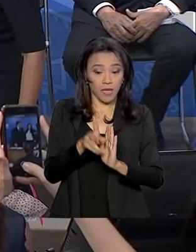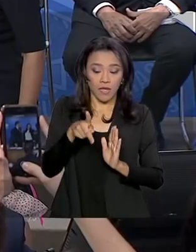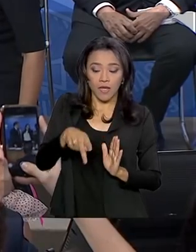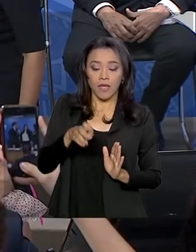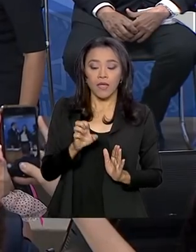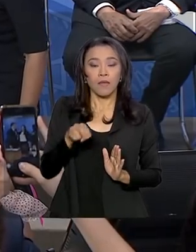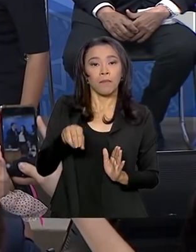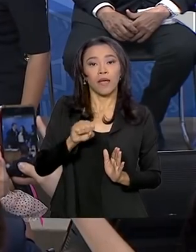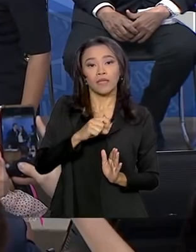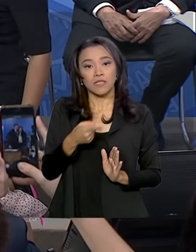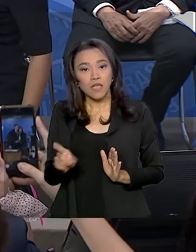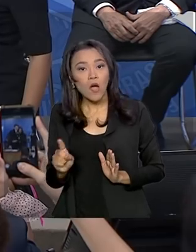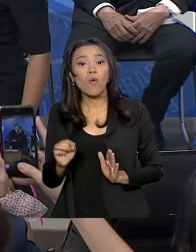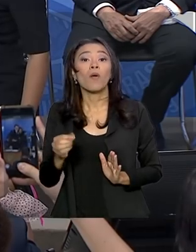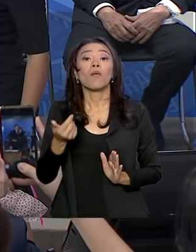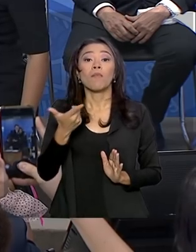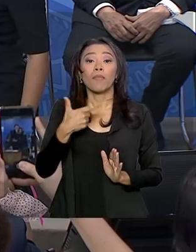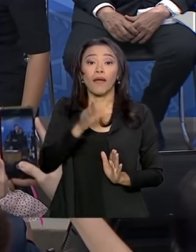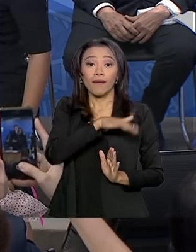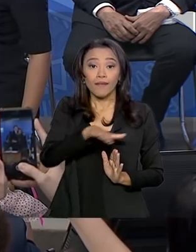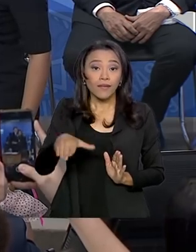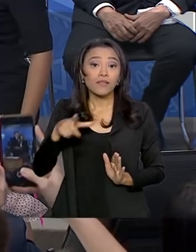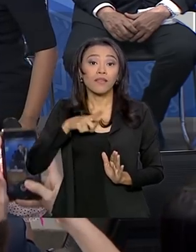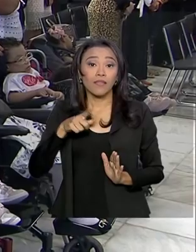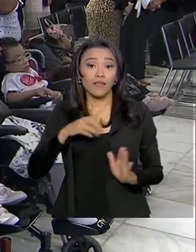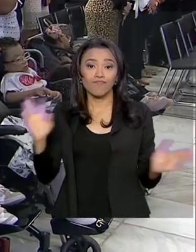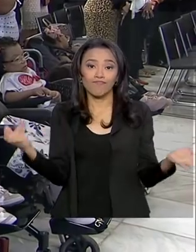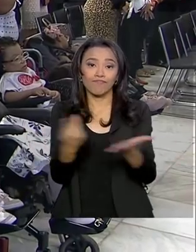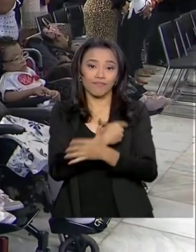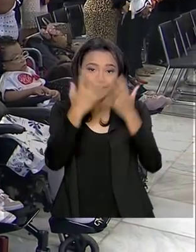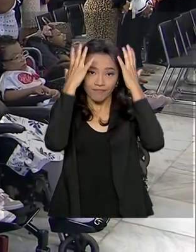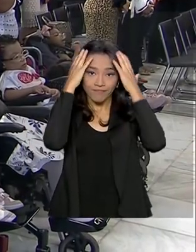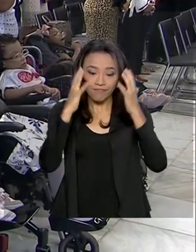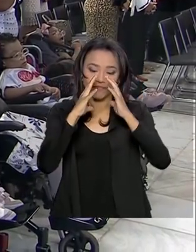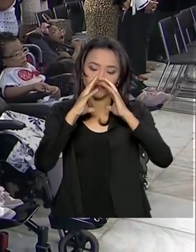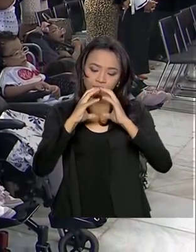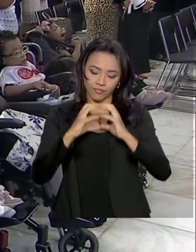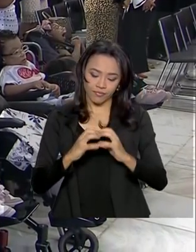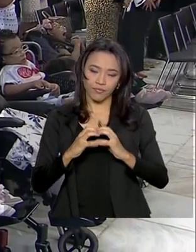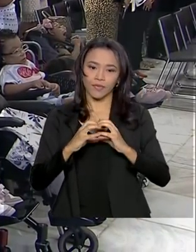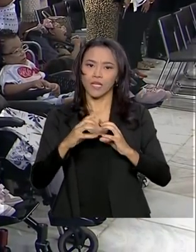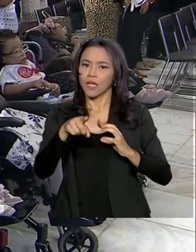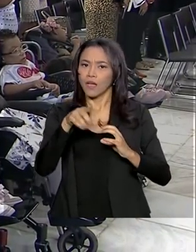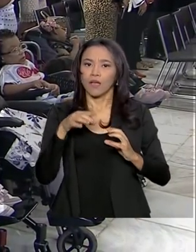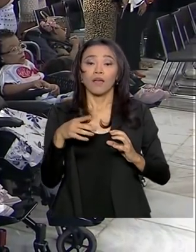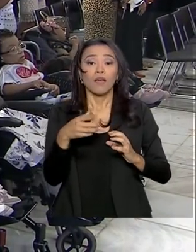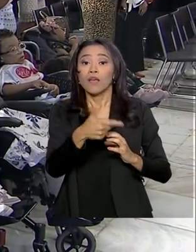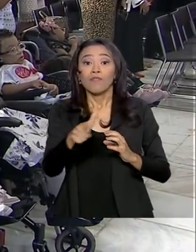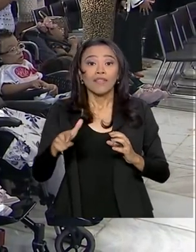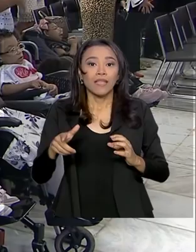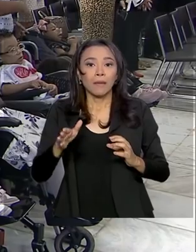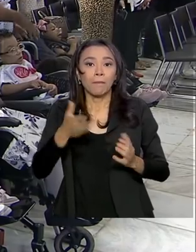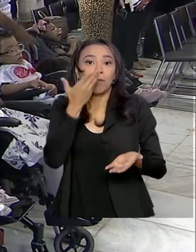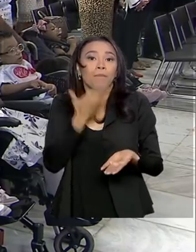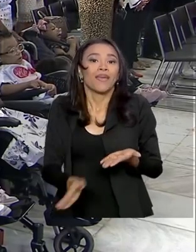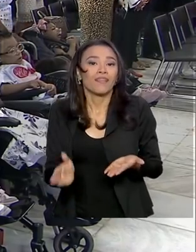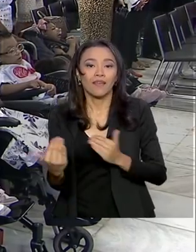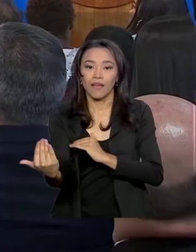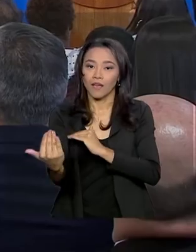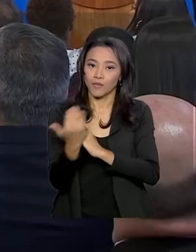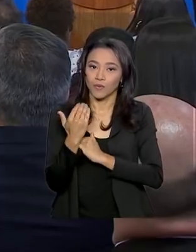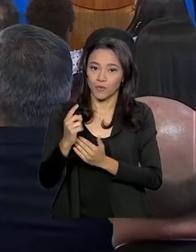crianças que desenvolveram microcefalia por conta do Zika vírus, os familiares não terão mais o risco de perder o auxílio do governo.